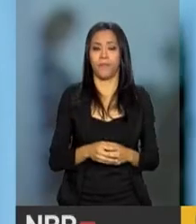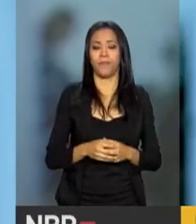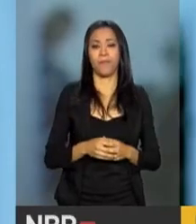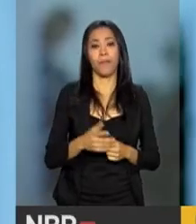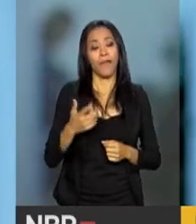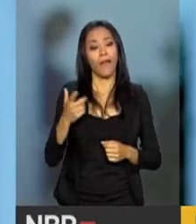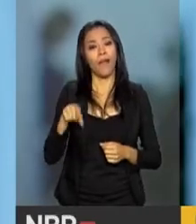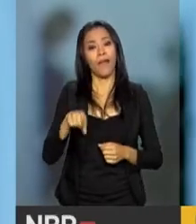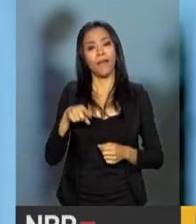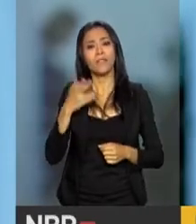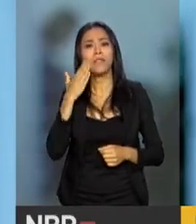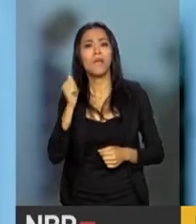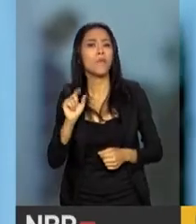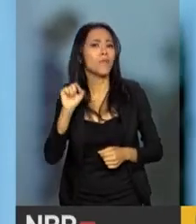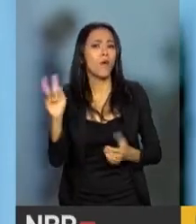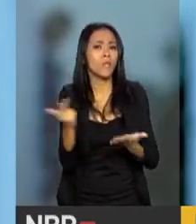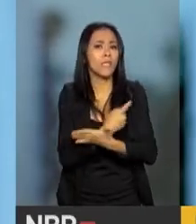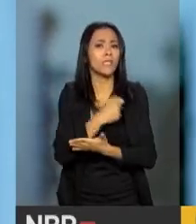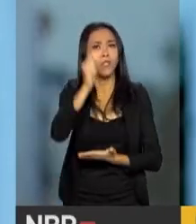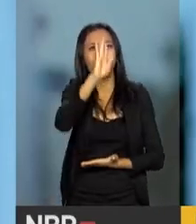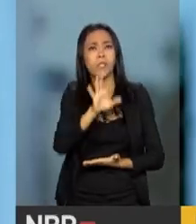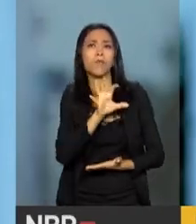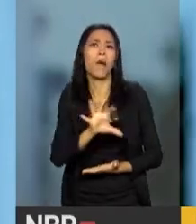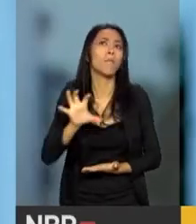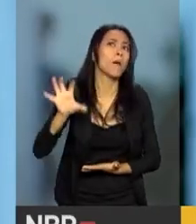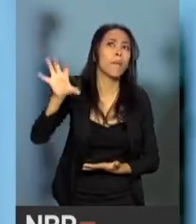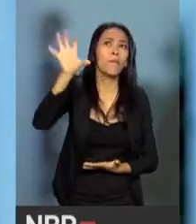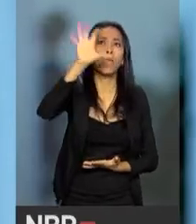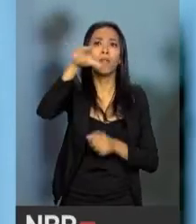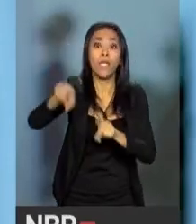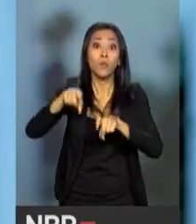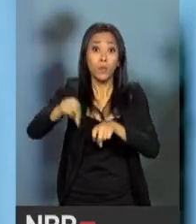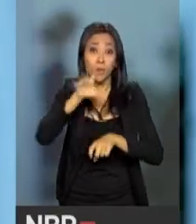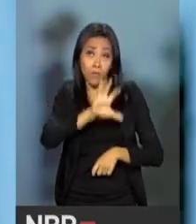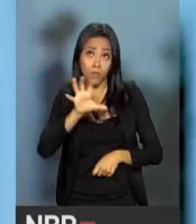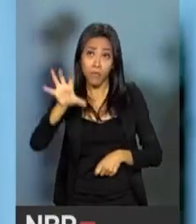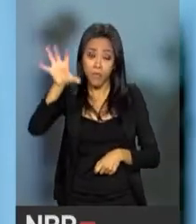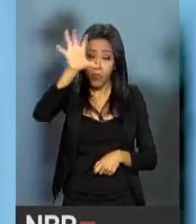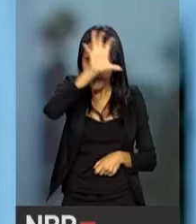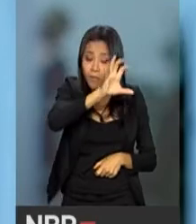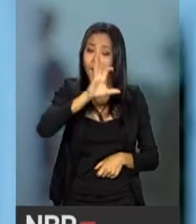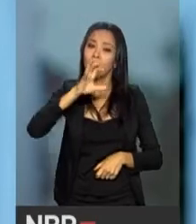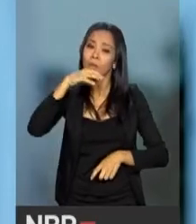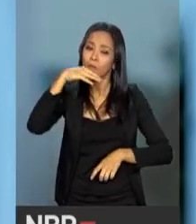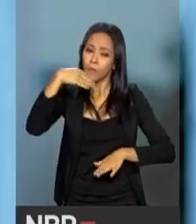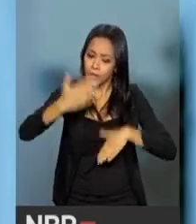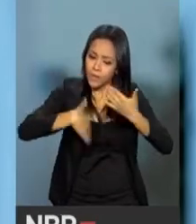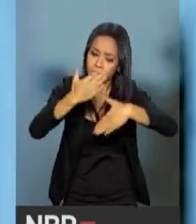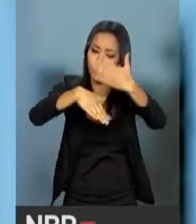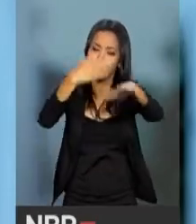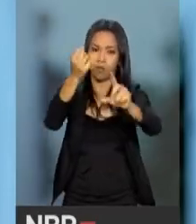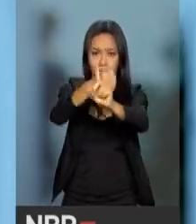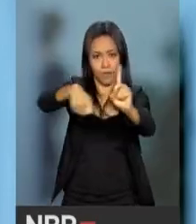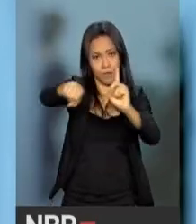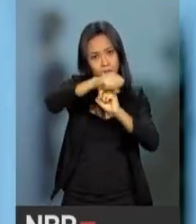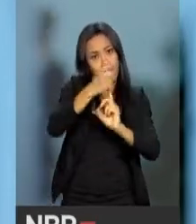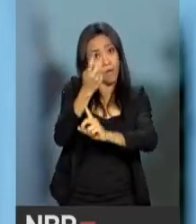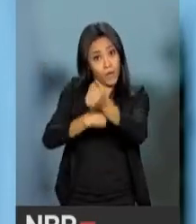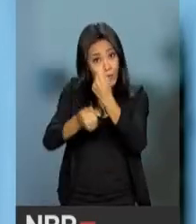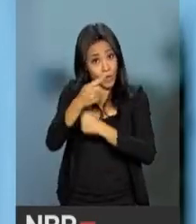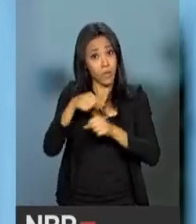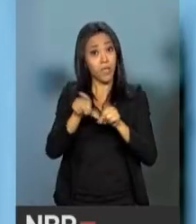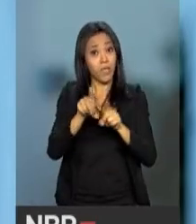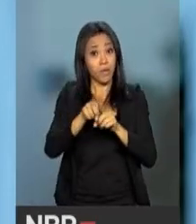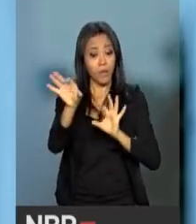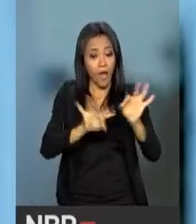situação agrícola do país é pra o desenvolvimento social e econômico e de políticas